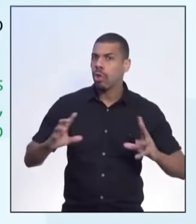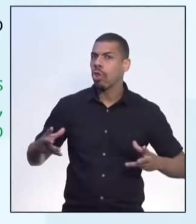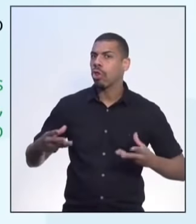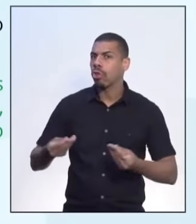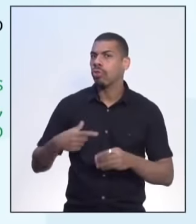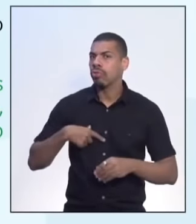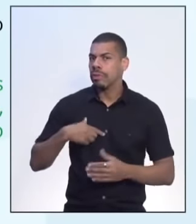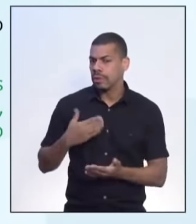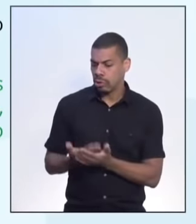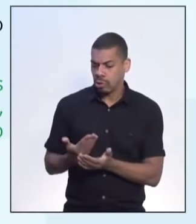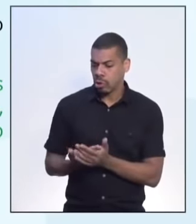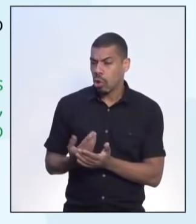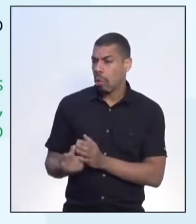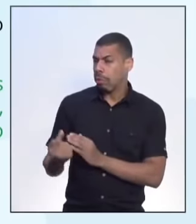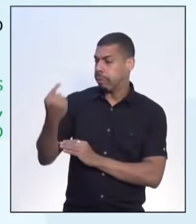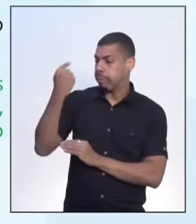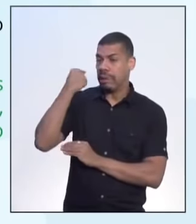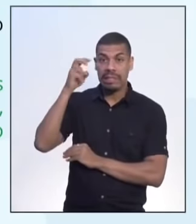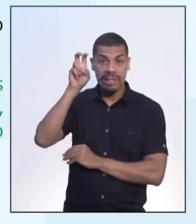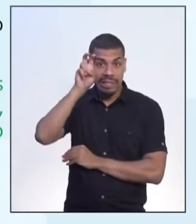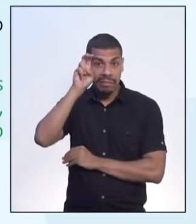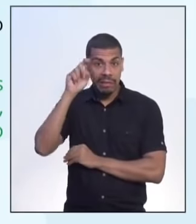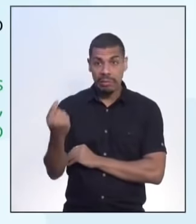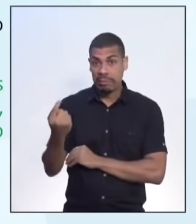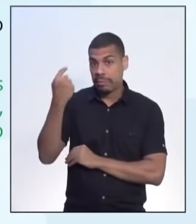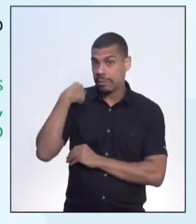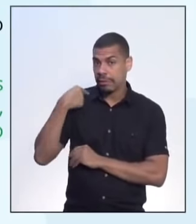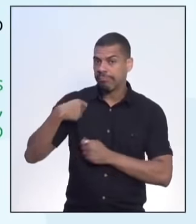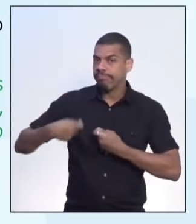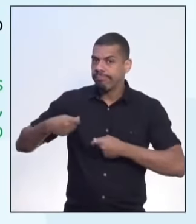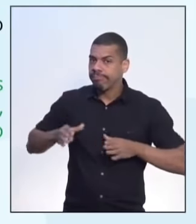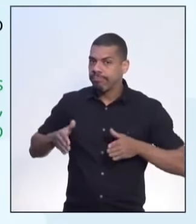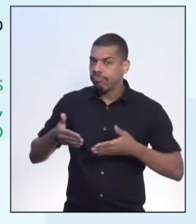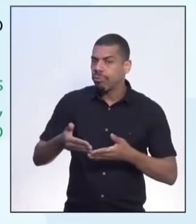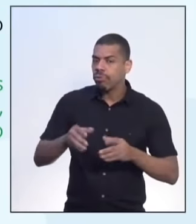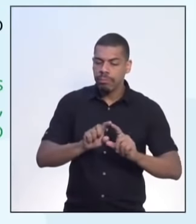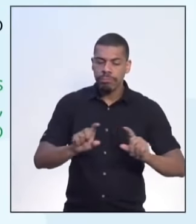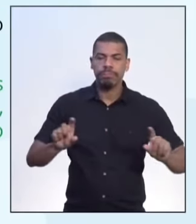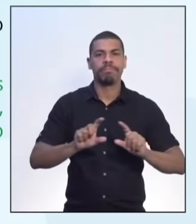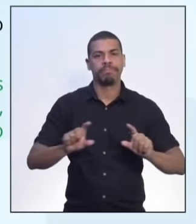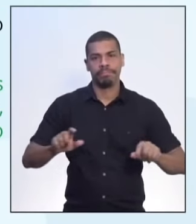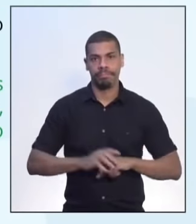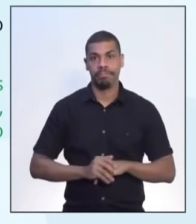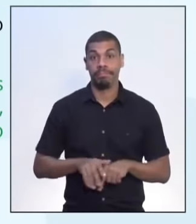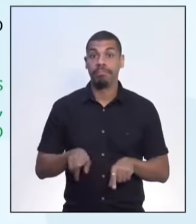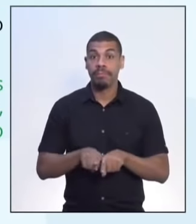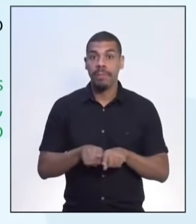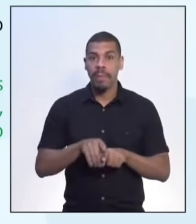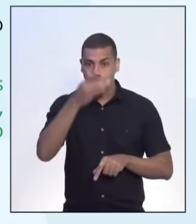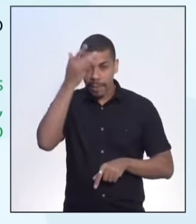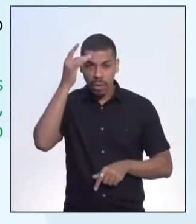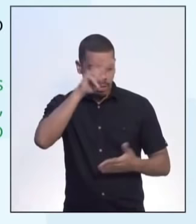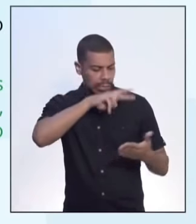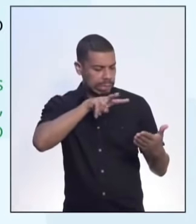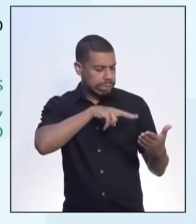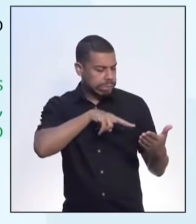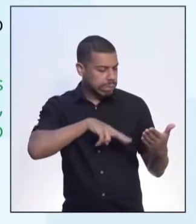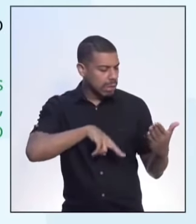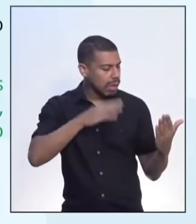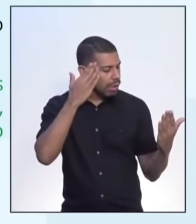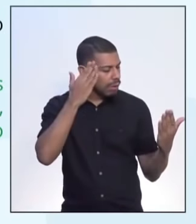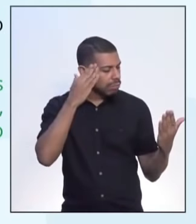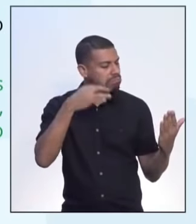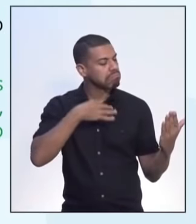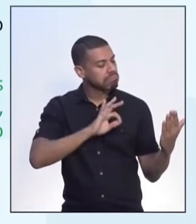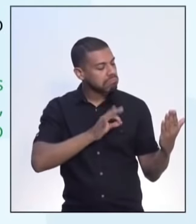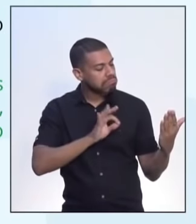que a gente estudou desde quinta-feira, demonstra um maior envolvimento. E provavelmente o leitor também, que pode se